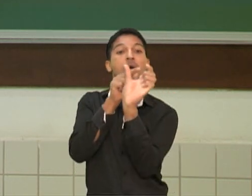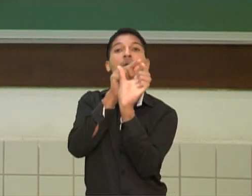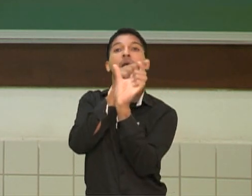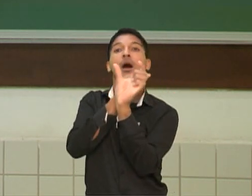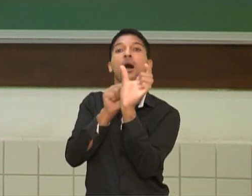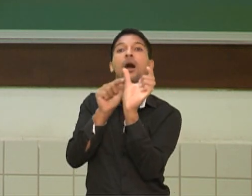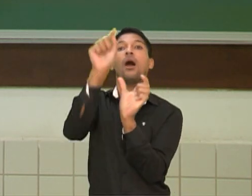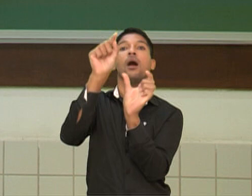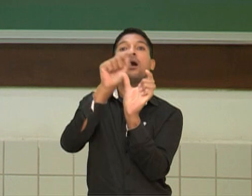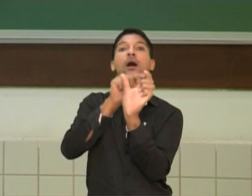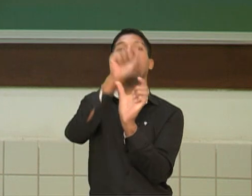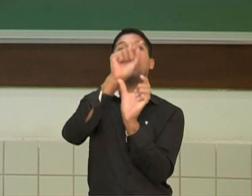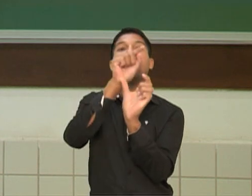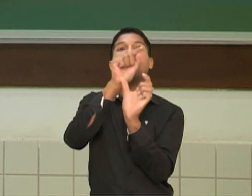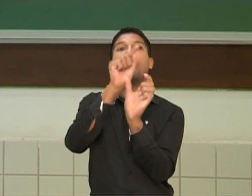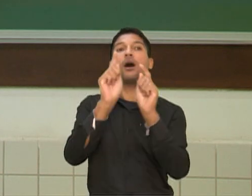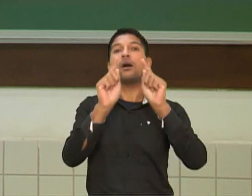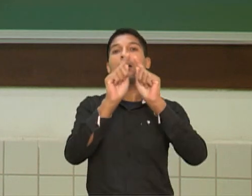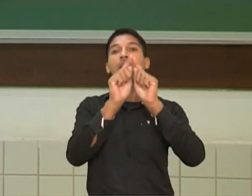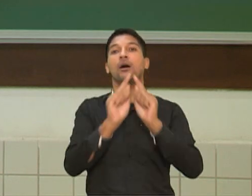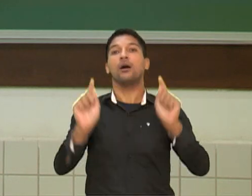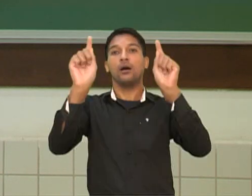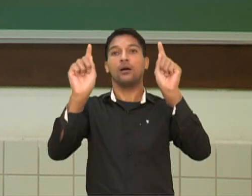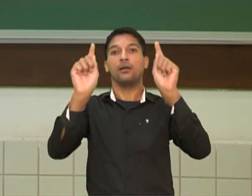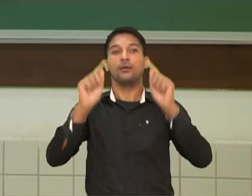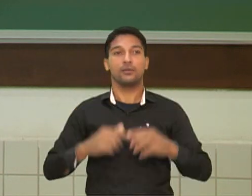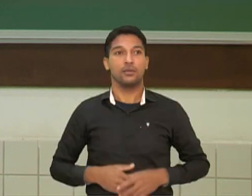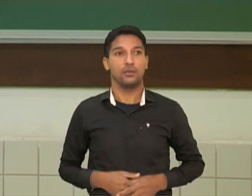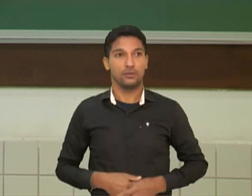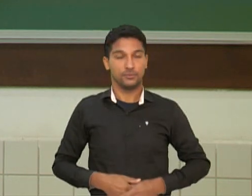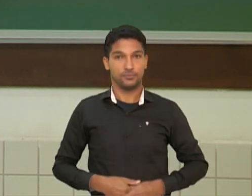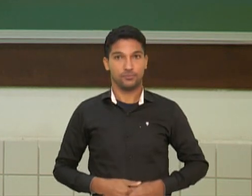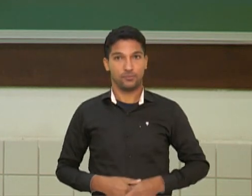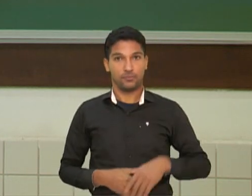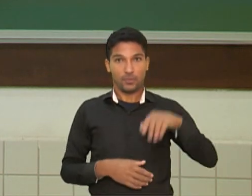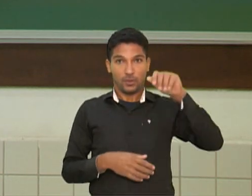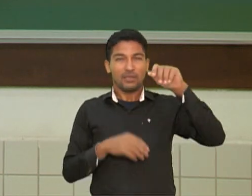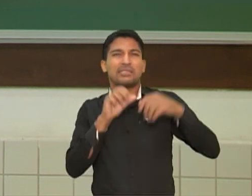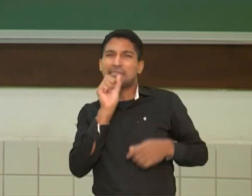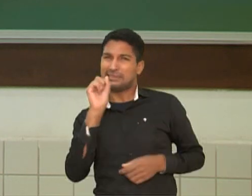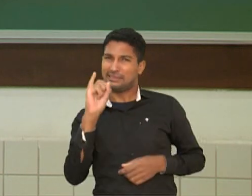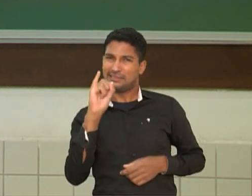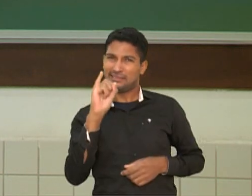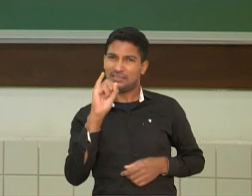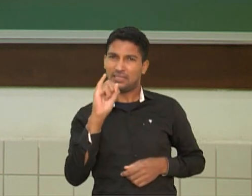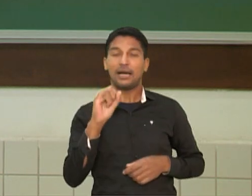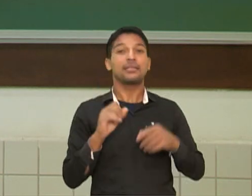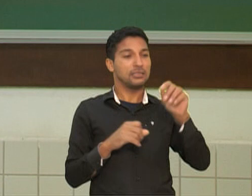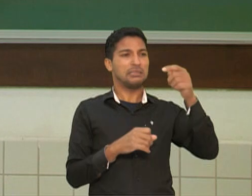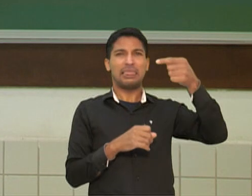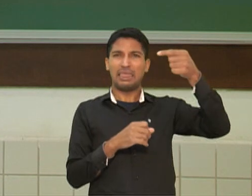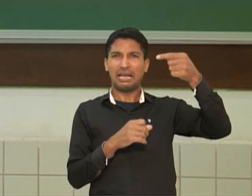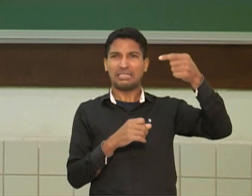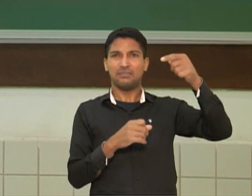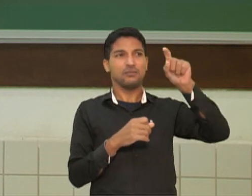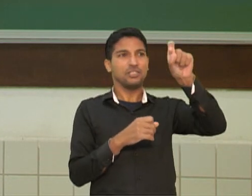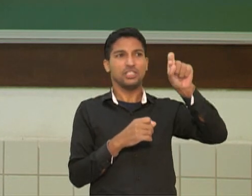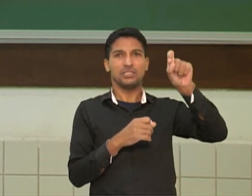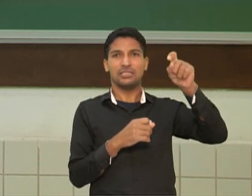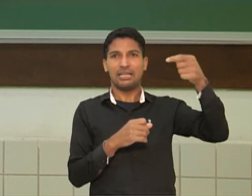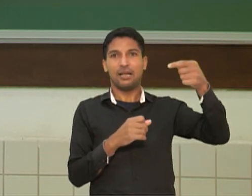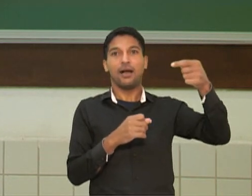número que acompanha o x², tá na frente. Se ele for negativo, a parábola vai ser virada para